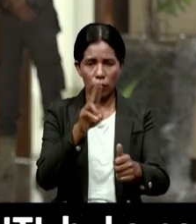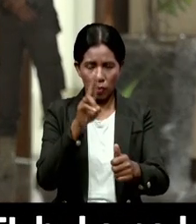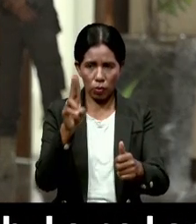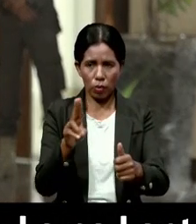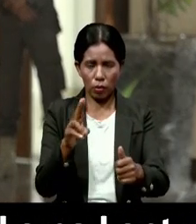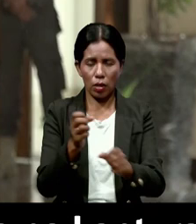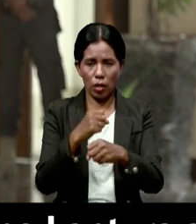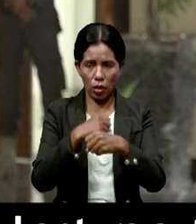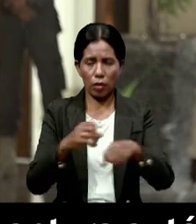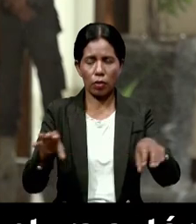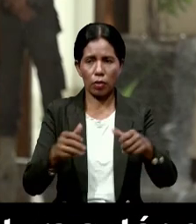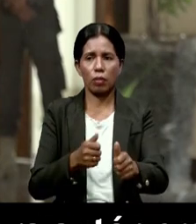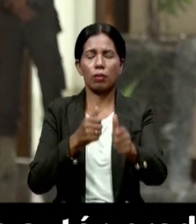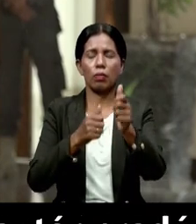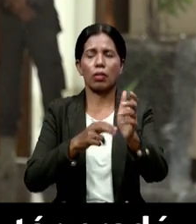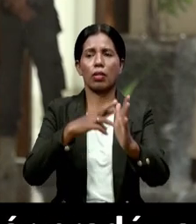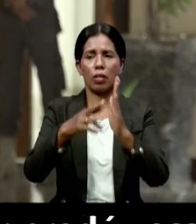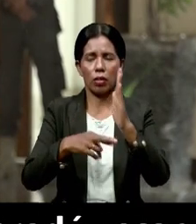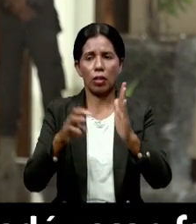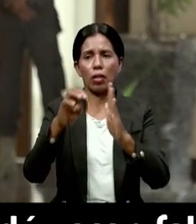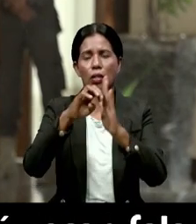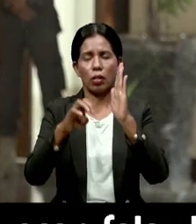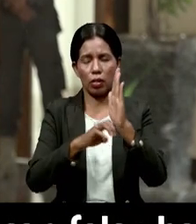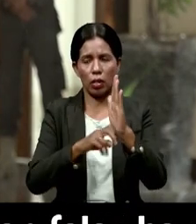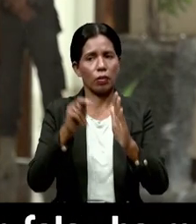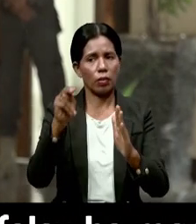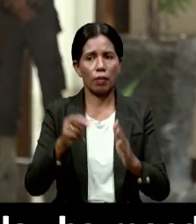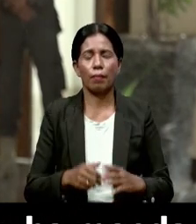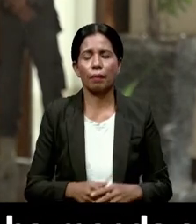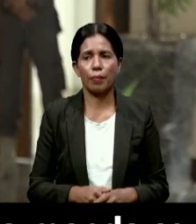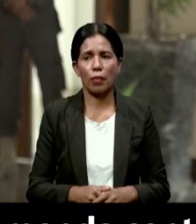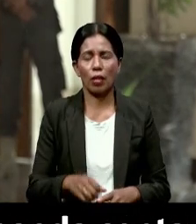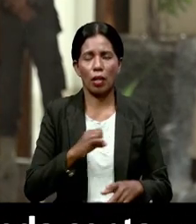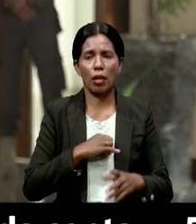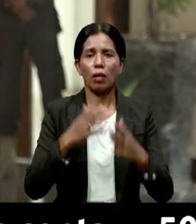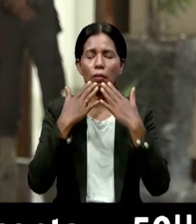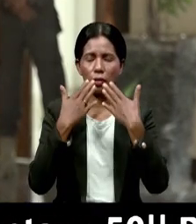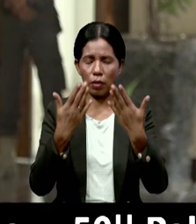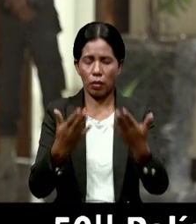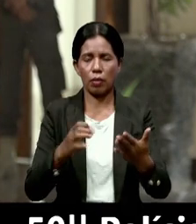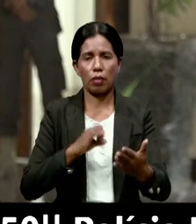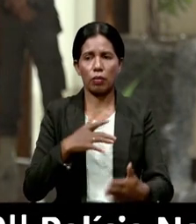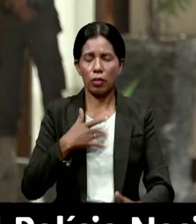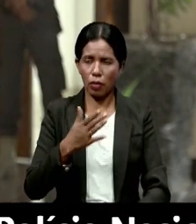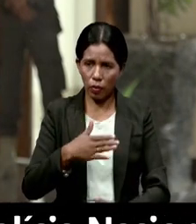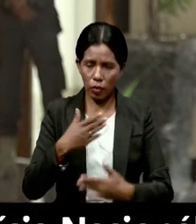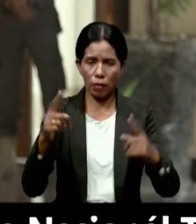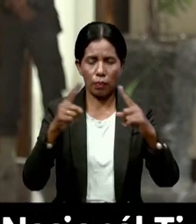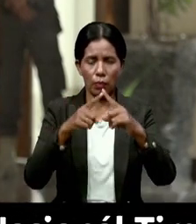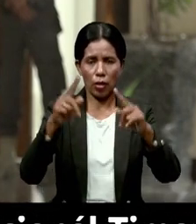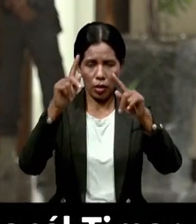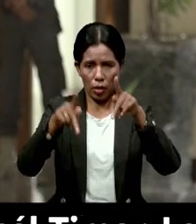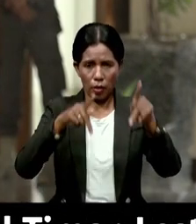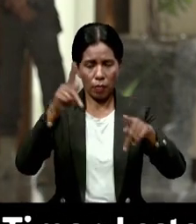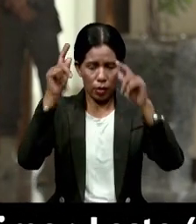tuir orientação Estados Unidos. Ao agradece, ao aprecia para o povo